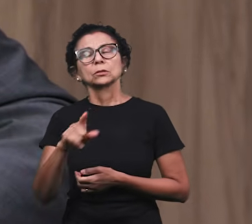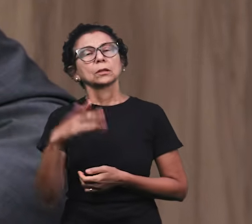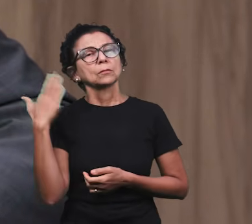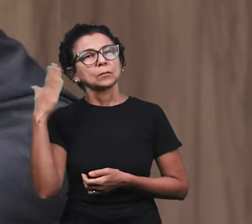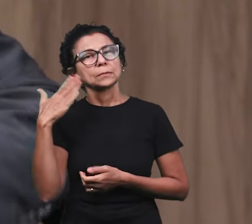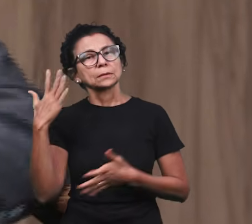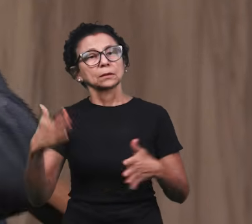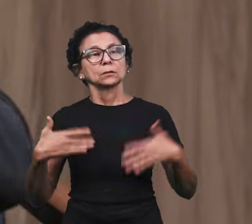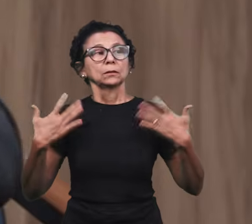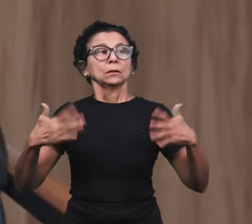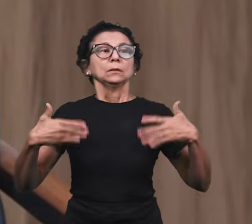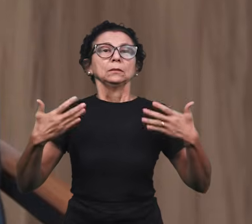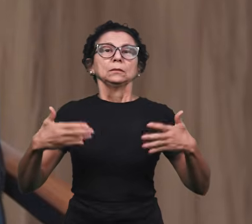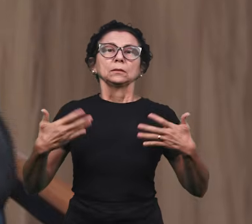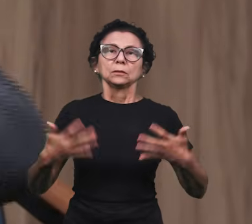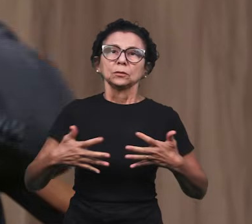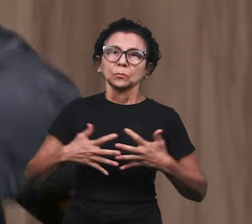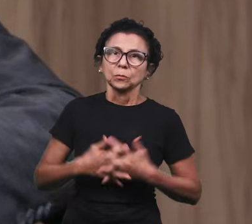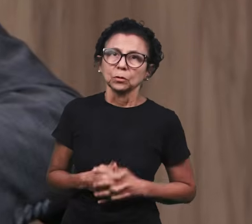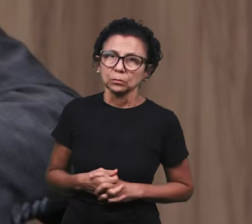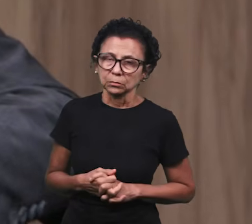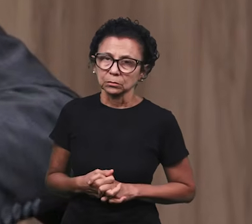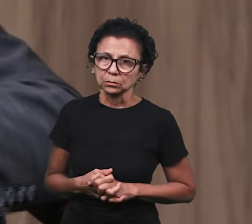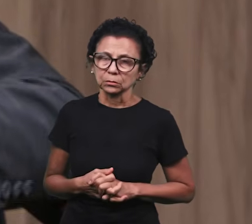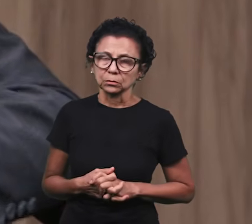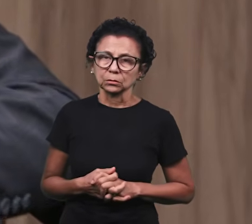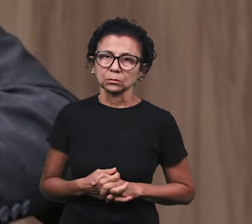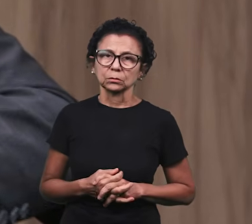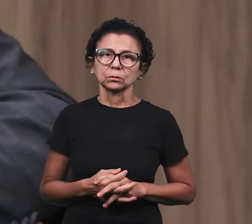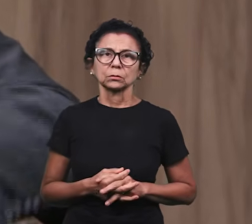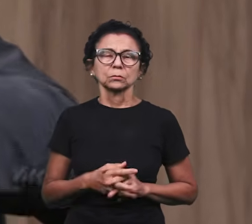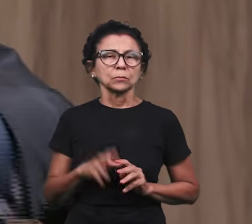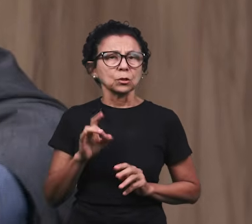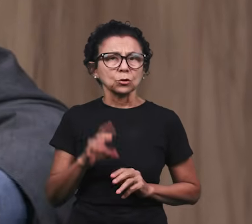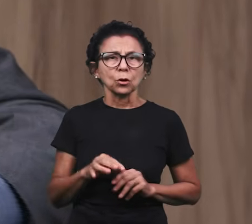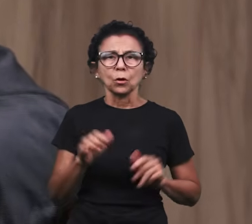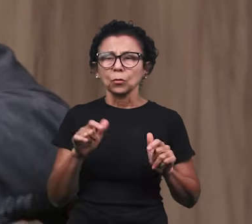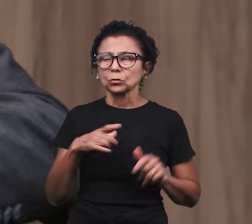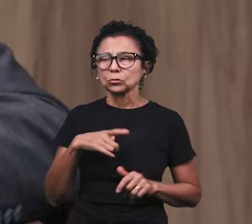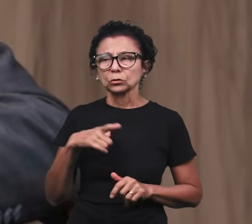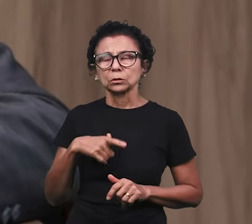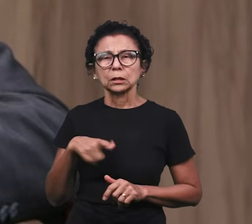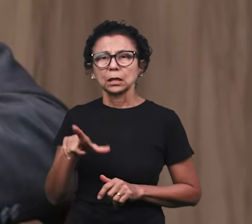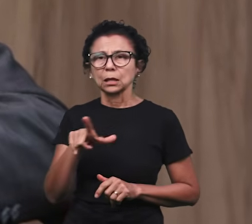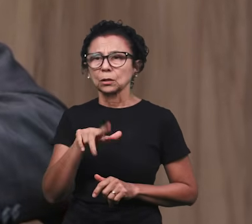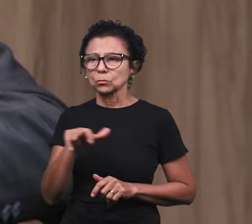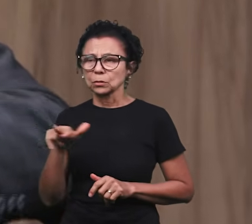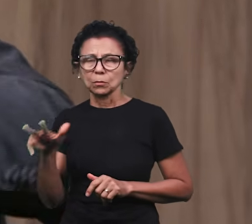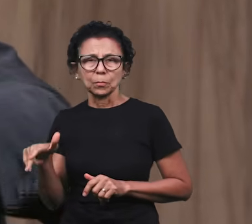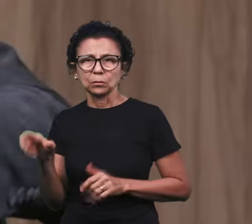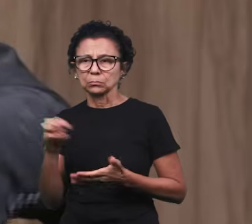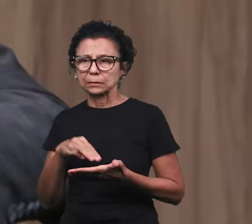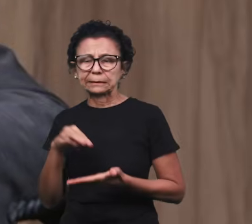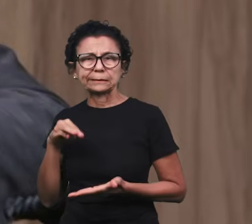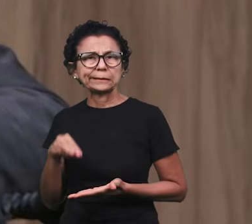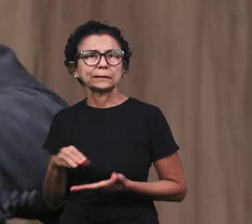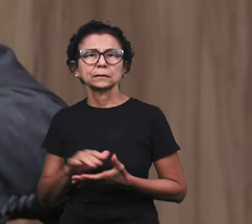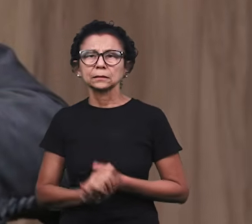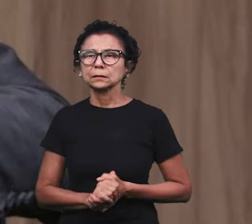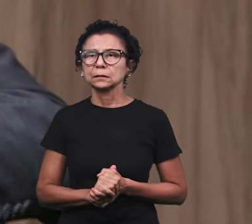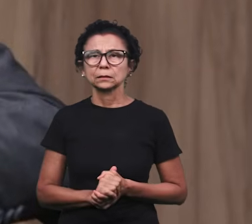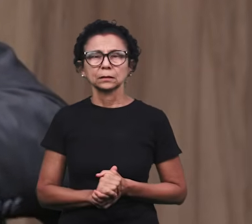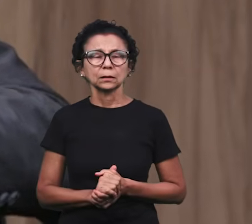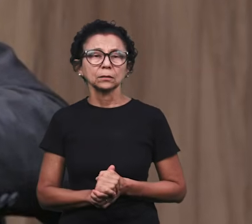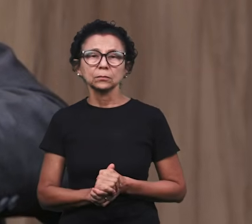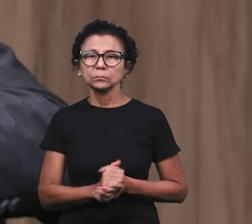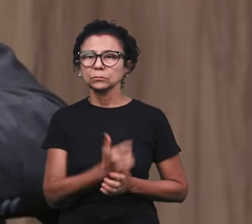até eles. Não só nas residências onde nós temos os nossos irmãos como hóspedes. Nas demais,